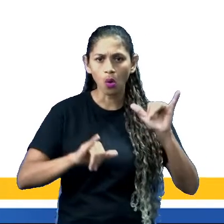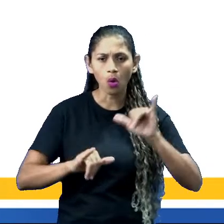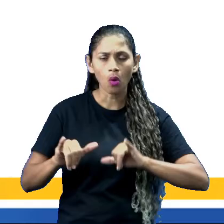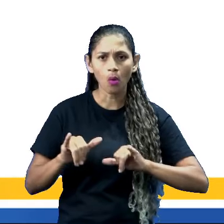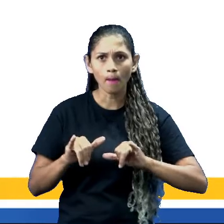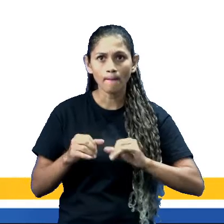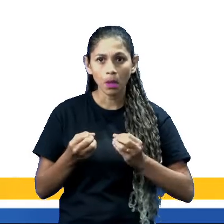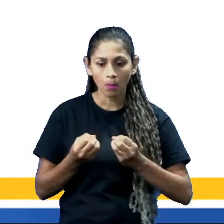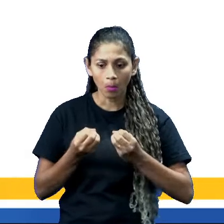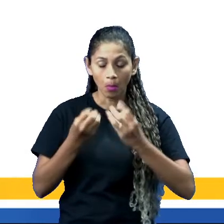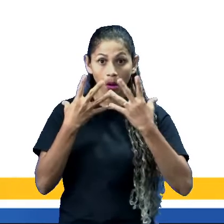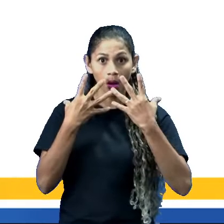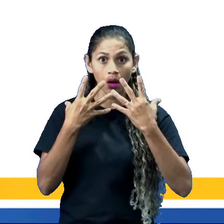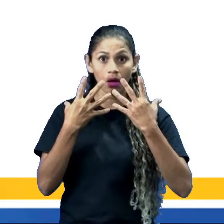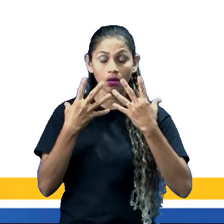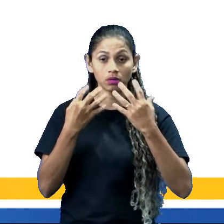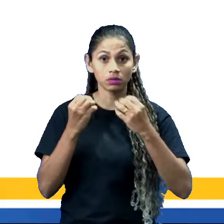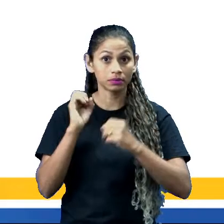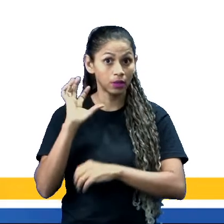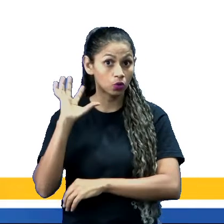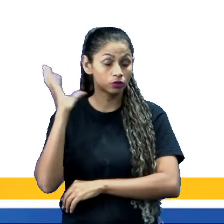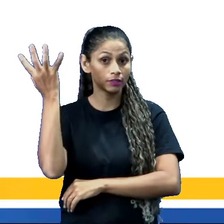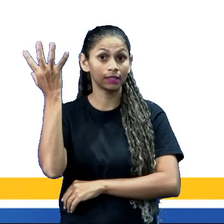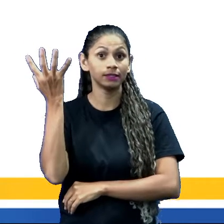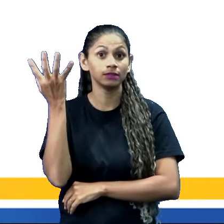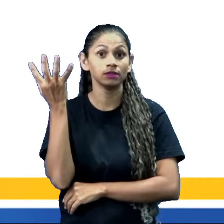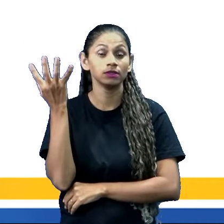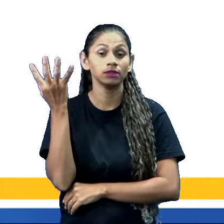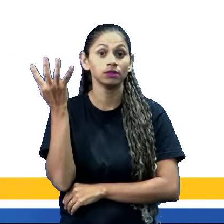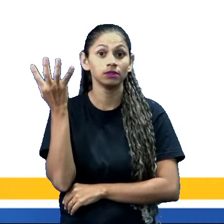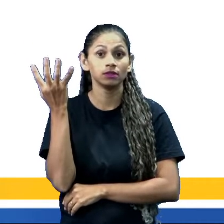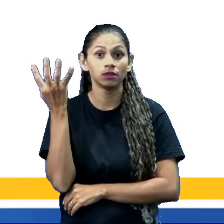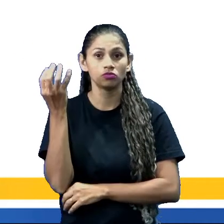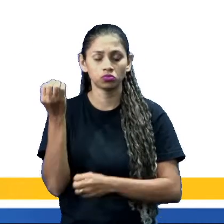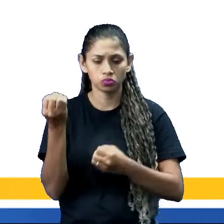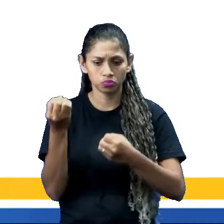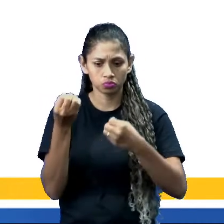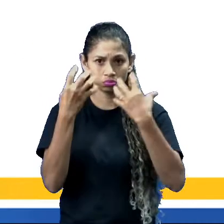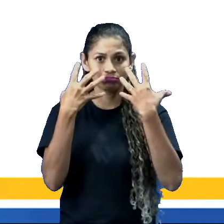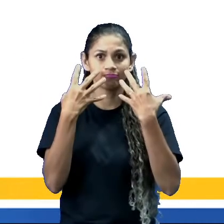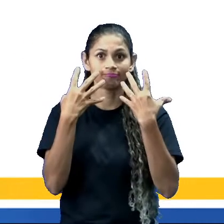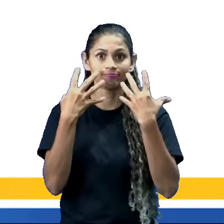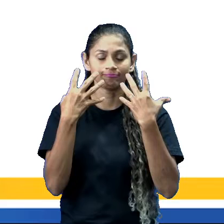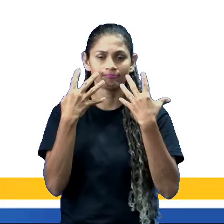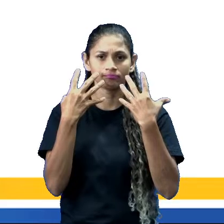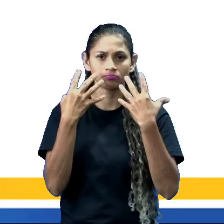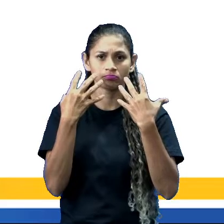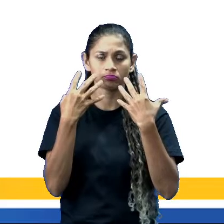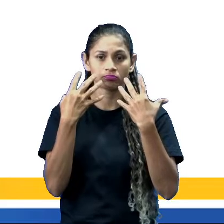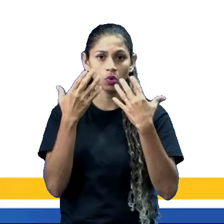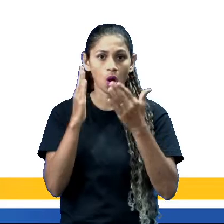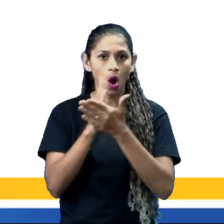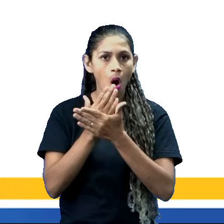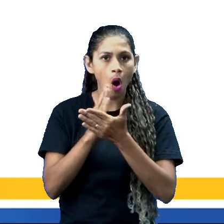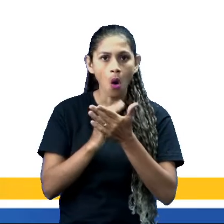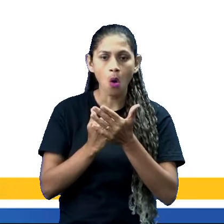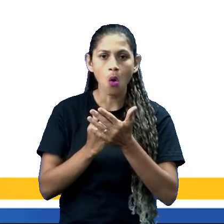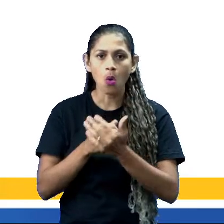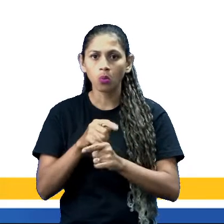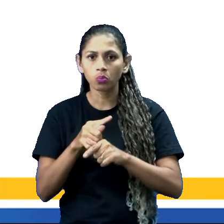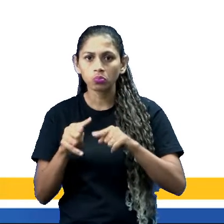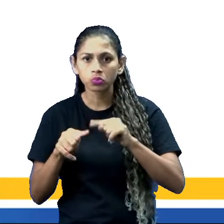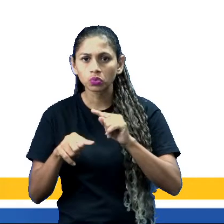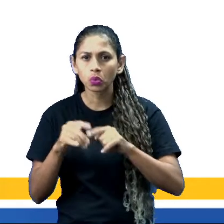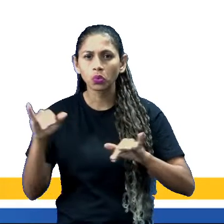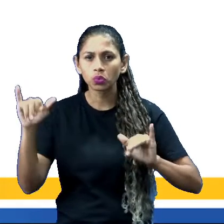e aí acontece, né, de voar um respingo, né, desse produto químico